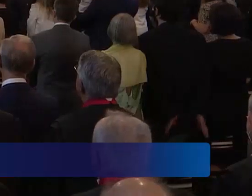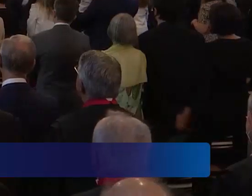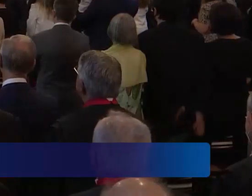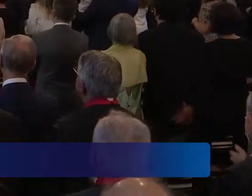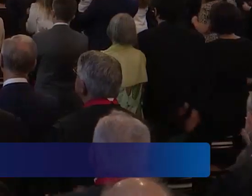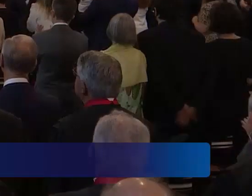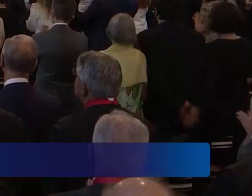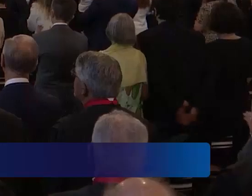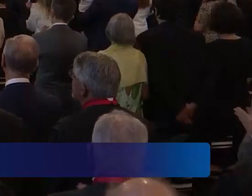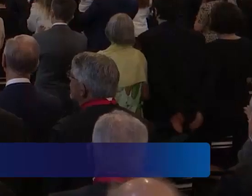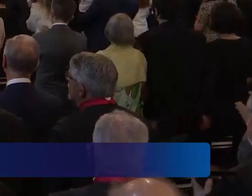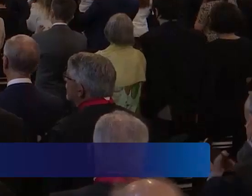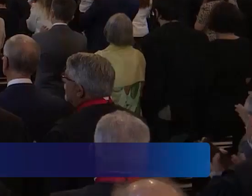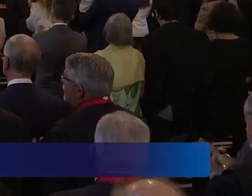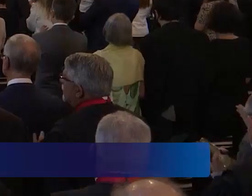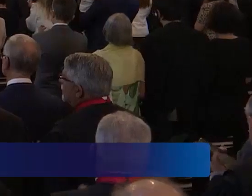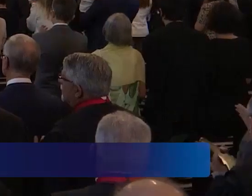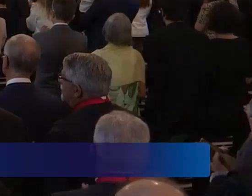G1